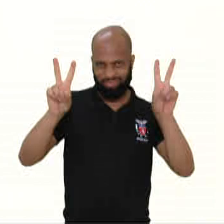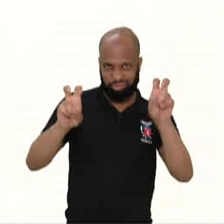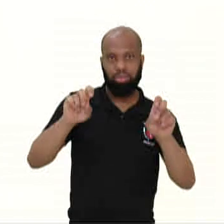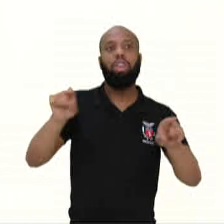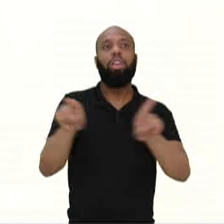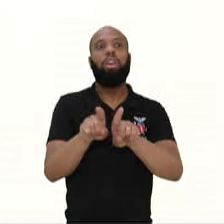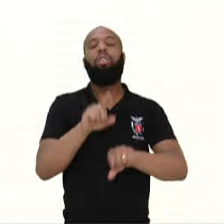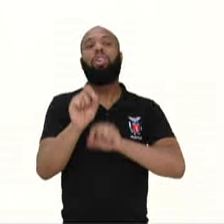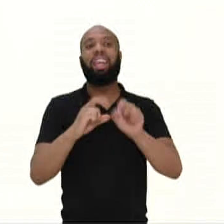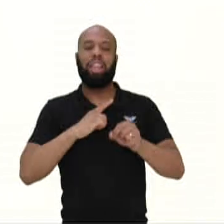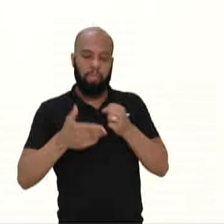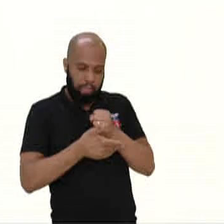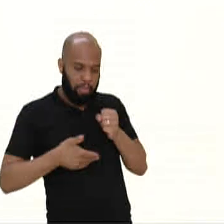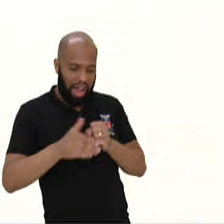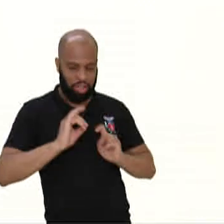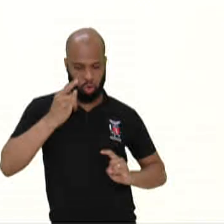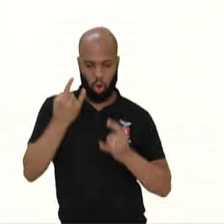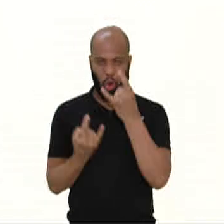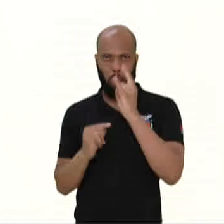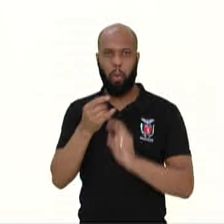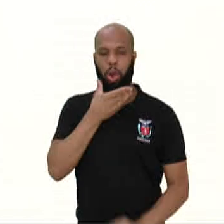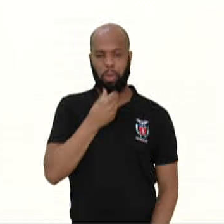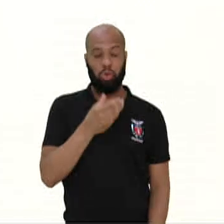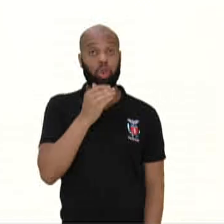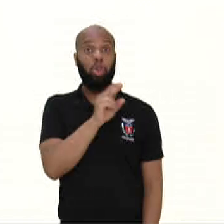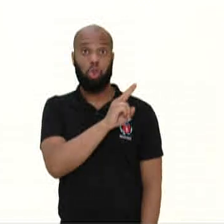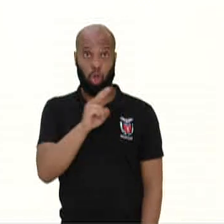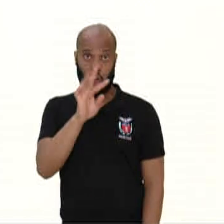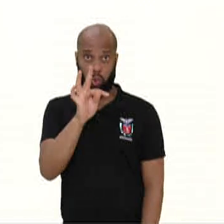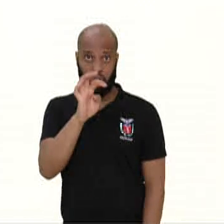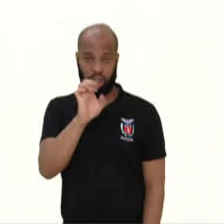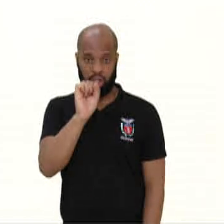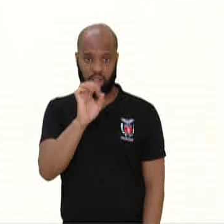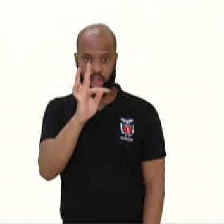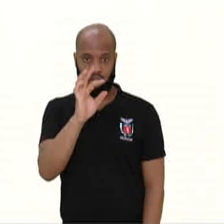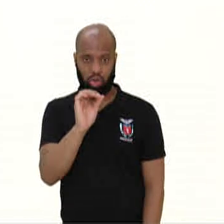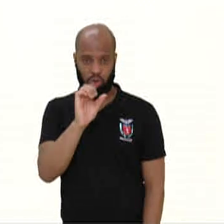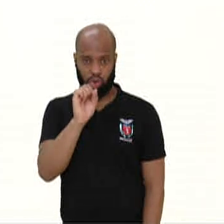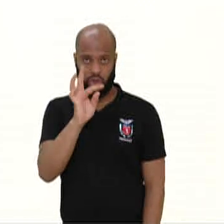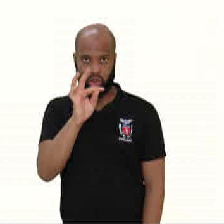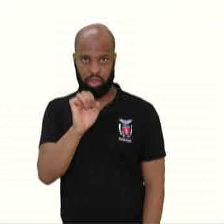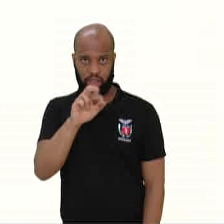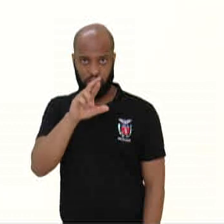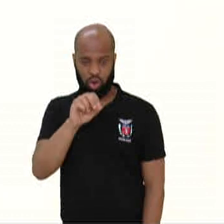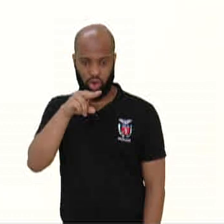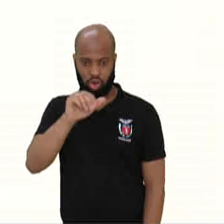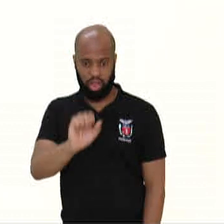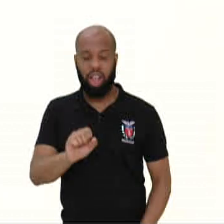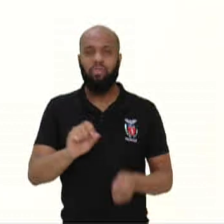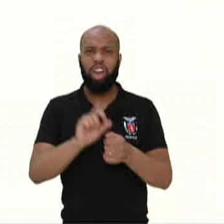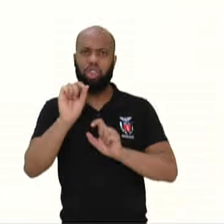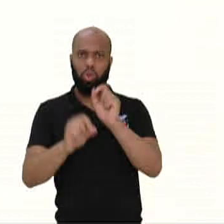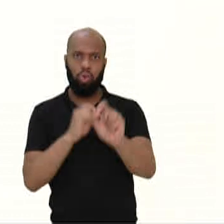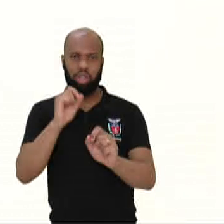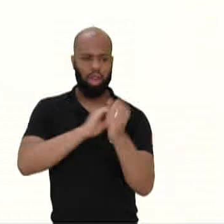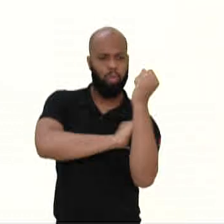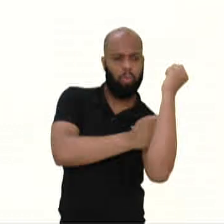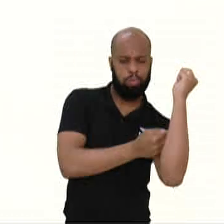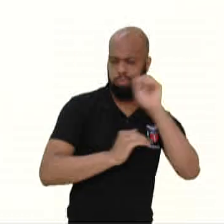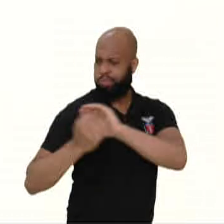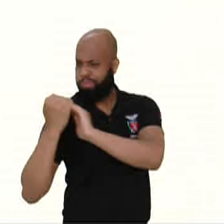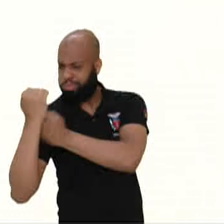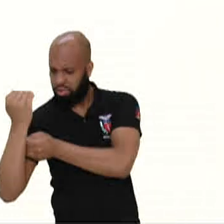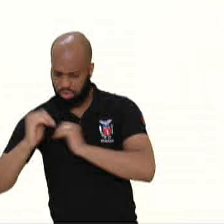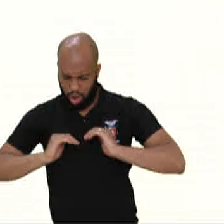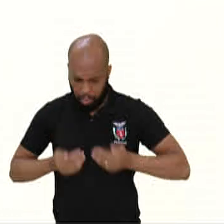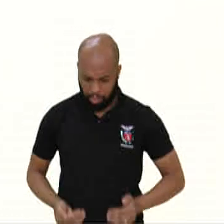a testosterona. Essas substâncias produzem efeitos anabólicos relativos ao crescimento